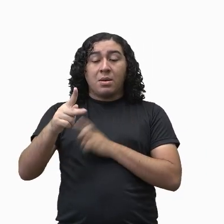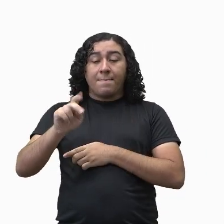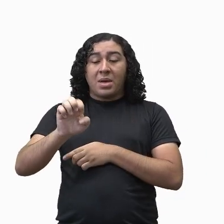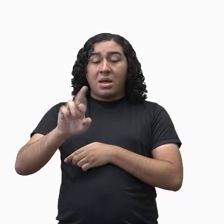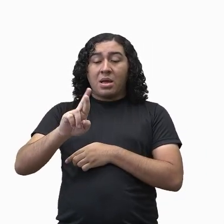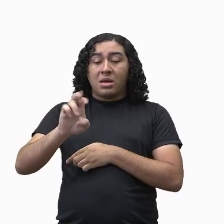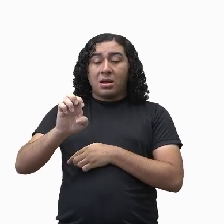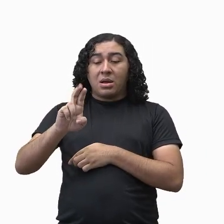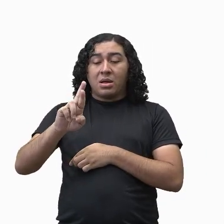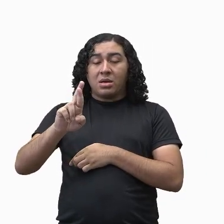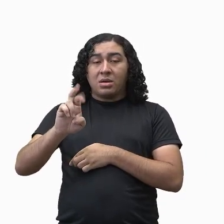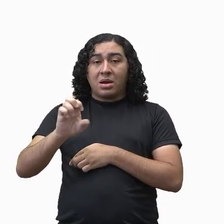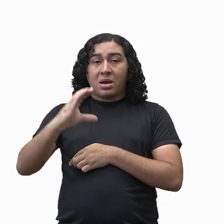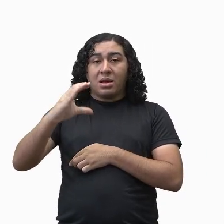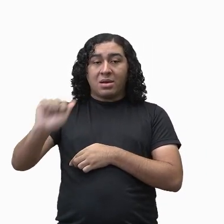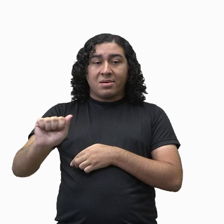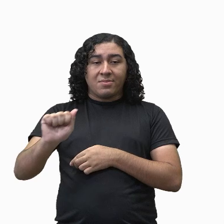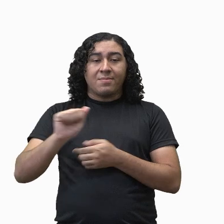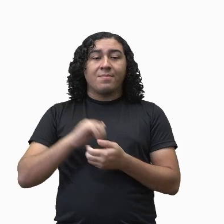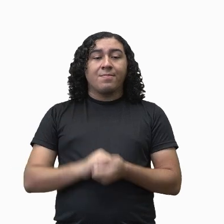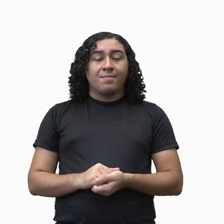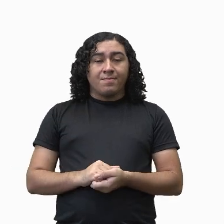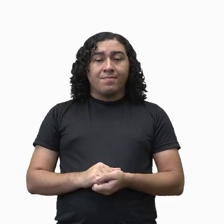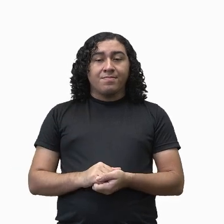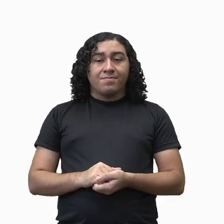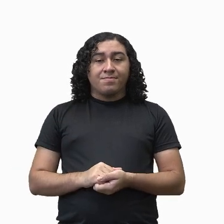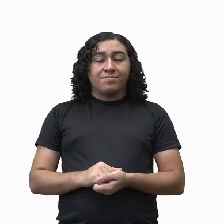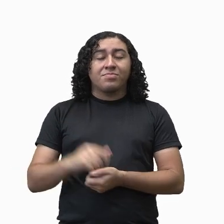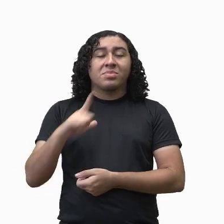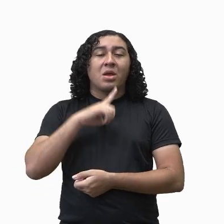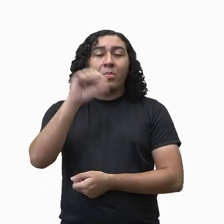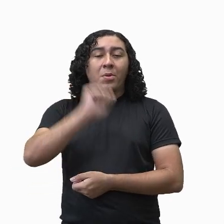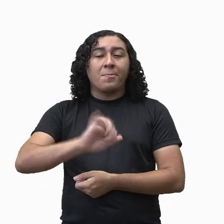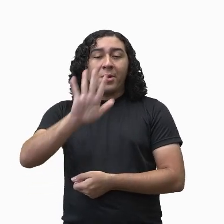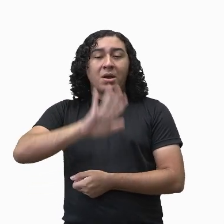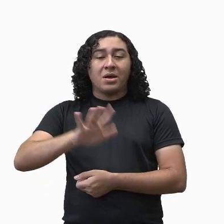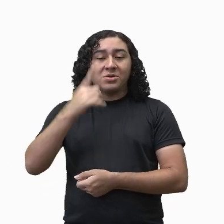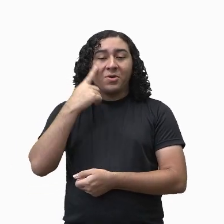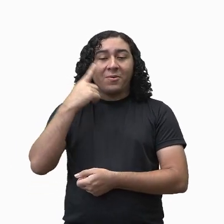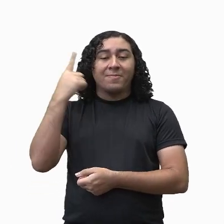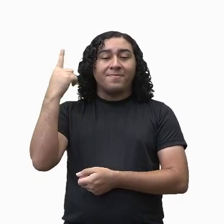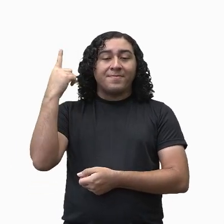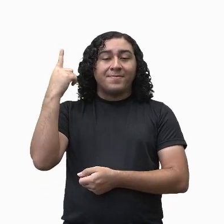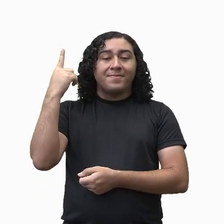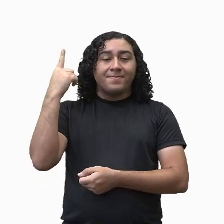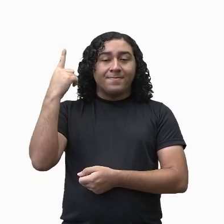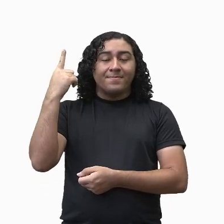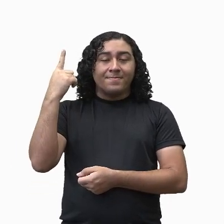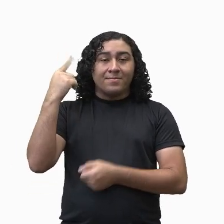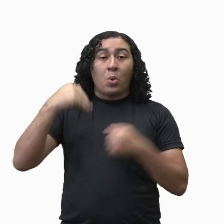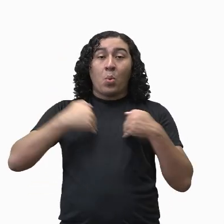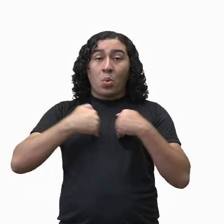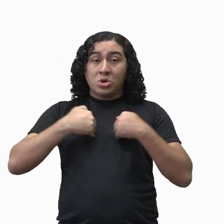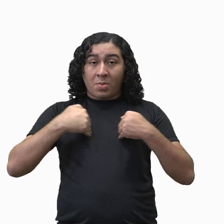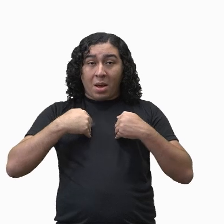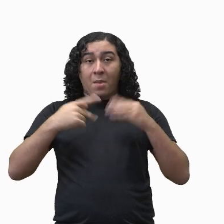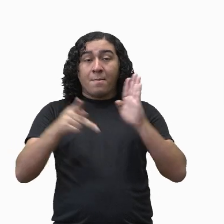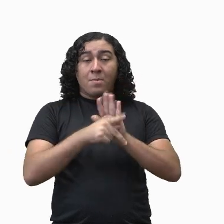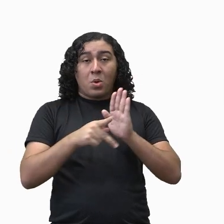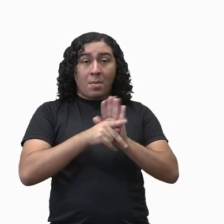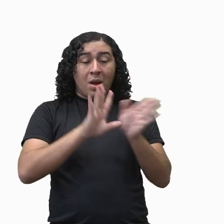Trouxe para vocês aí um exemplar com uma imagem de uma espécie da